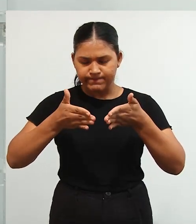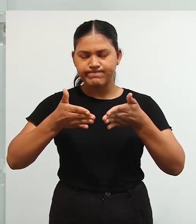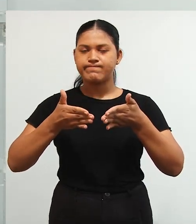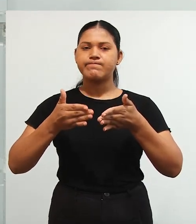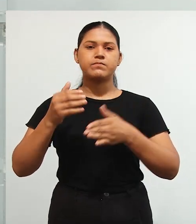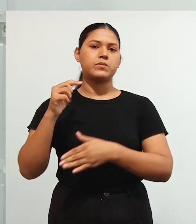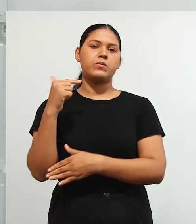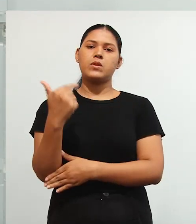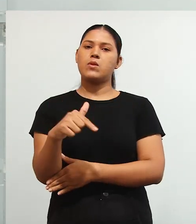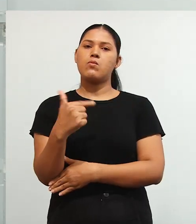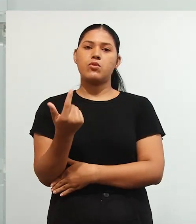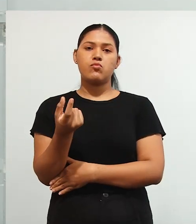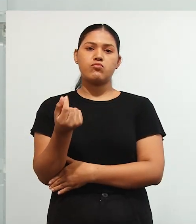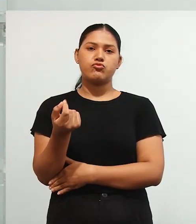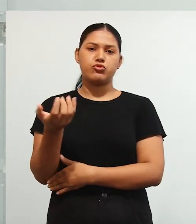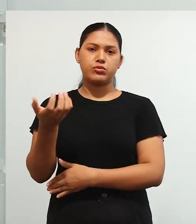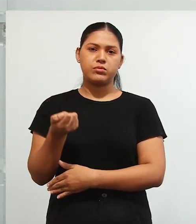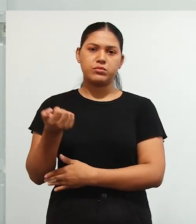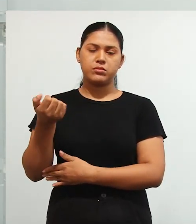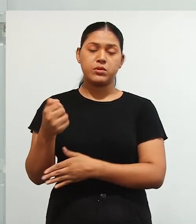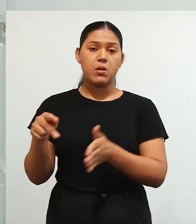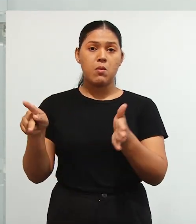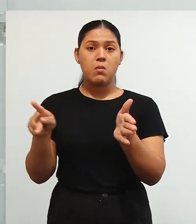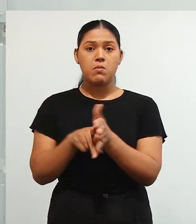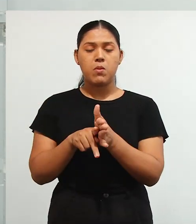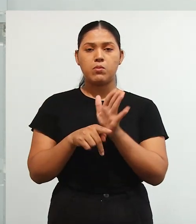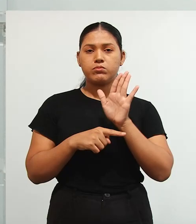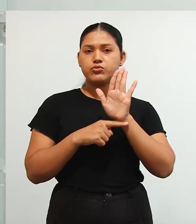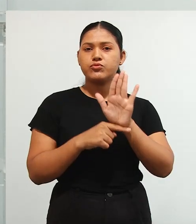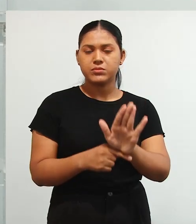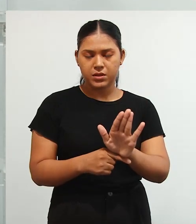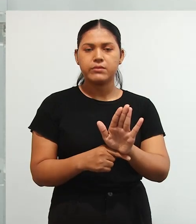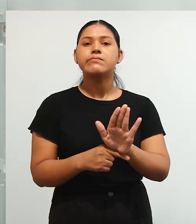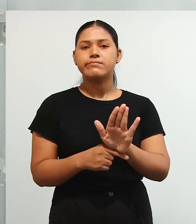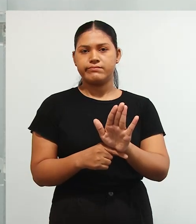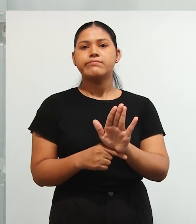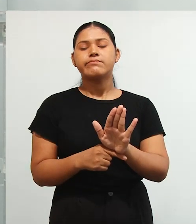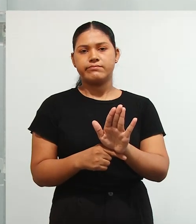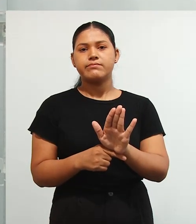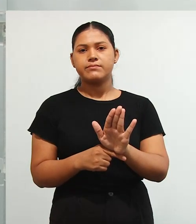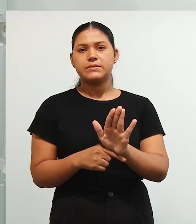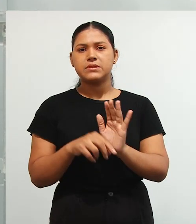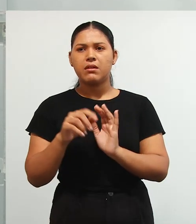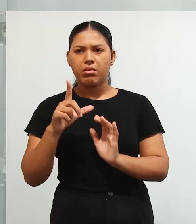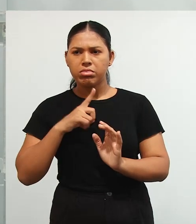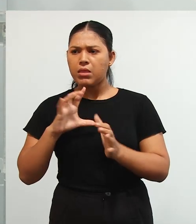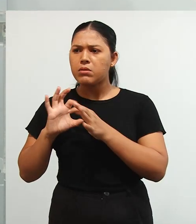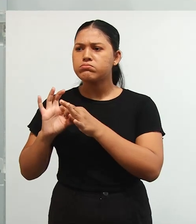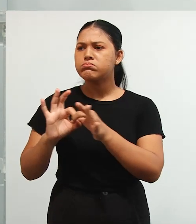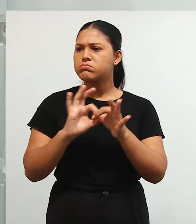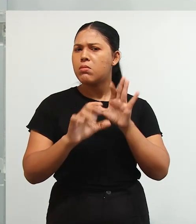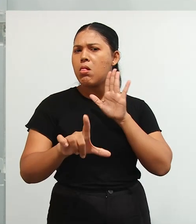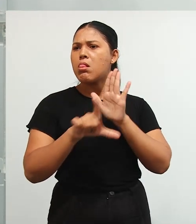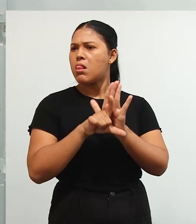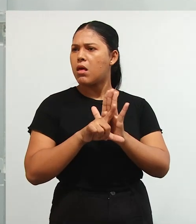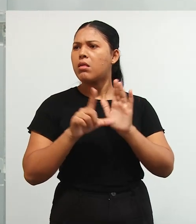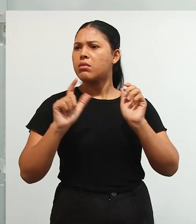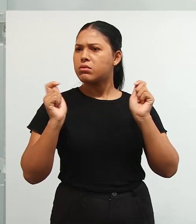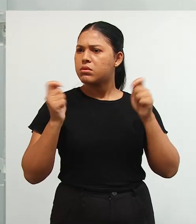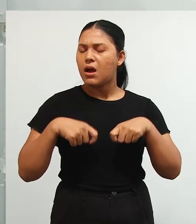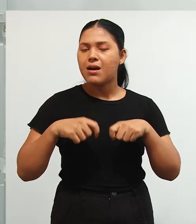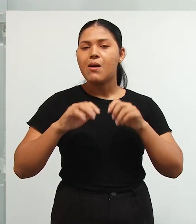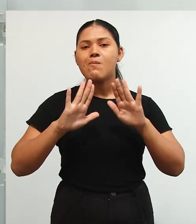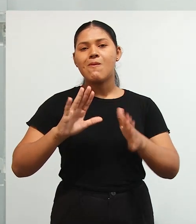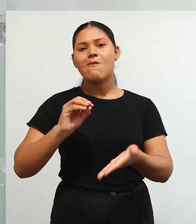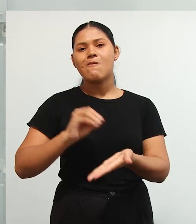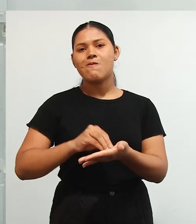recurso financeiro para implementar aquele princípio, ainda que haja um conjunto de leis muito diferentes, como a gente viu